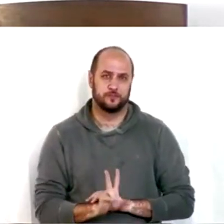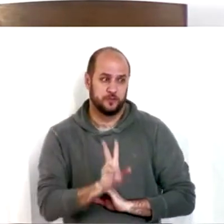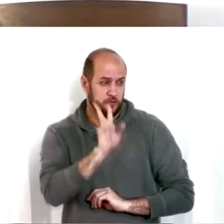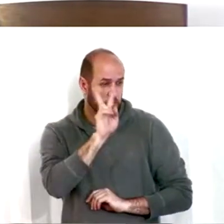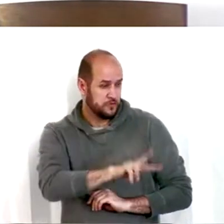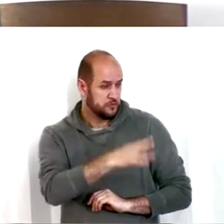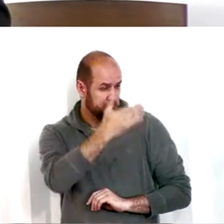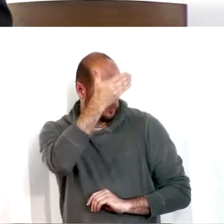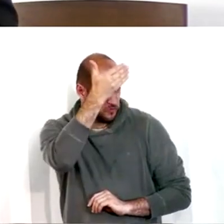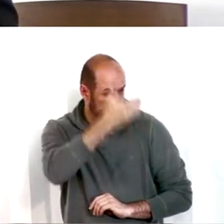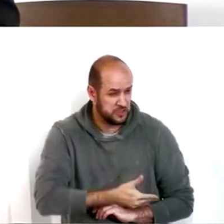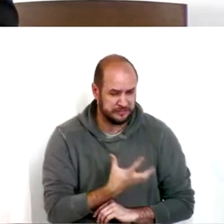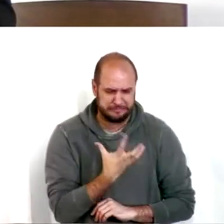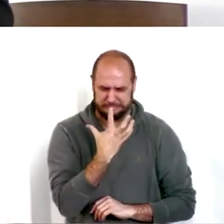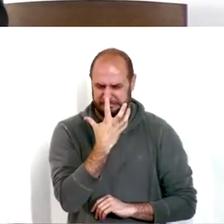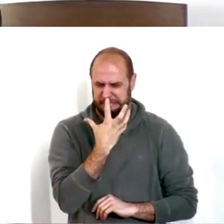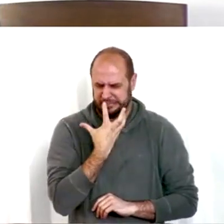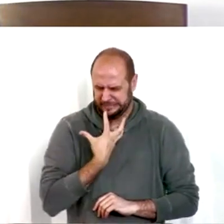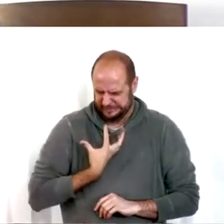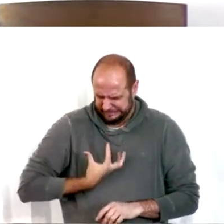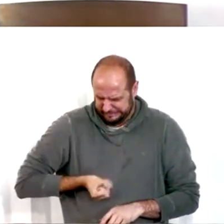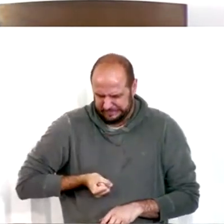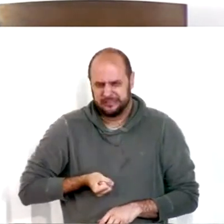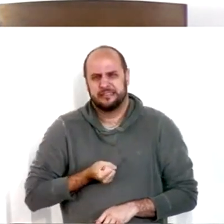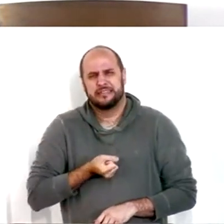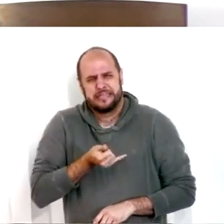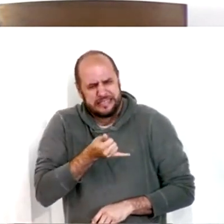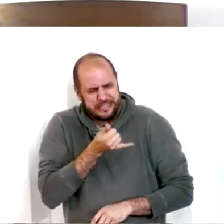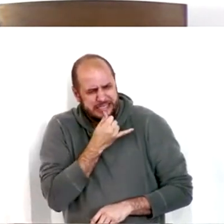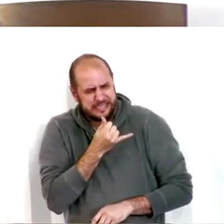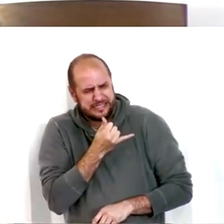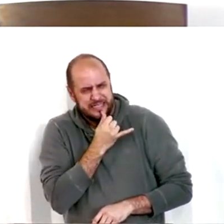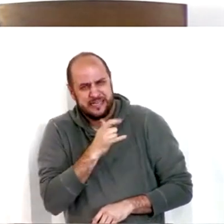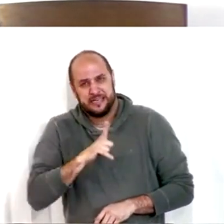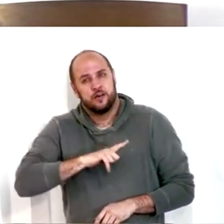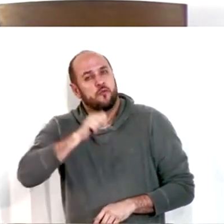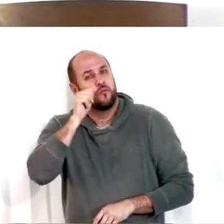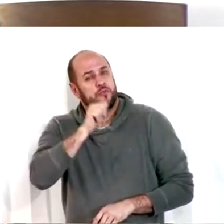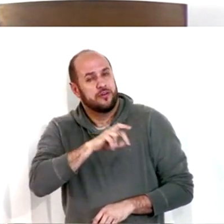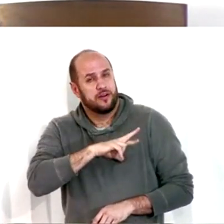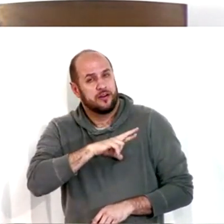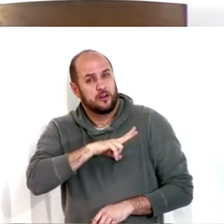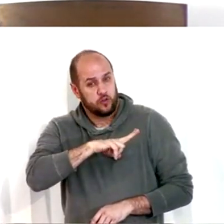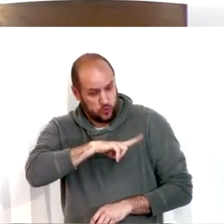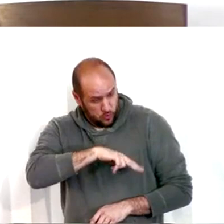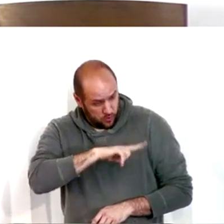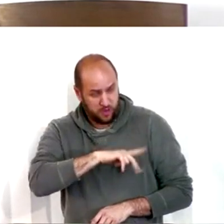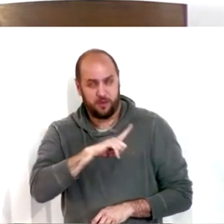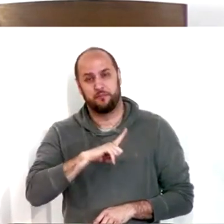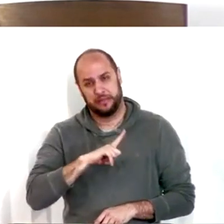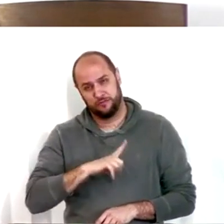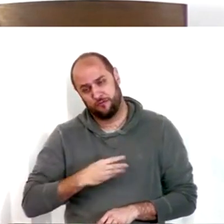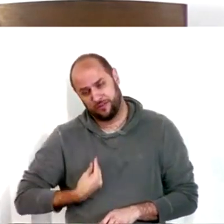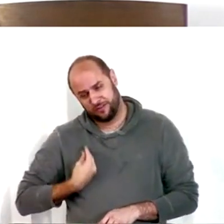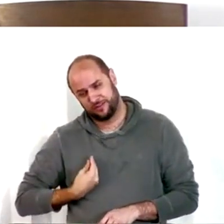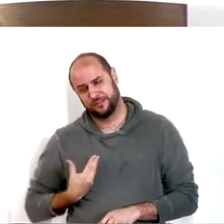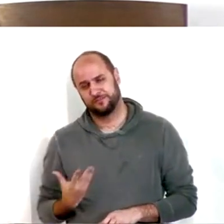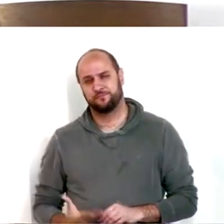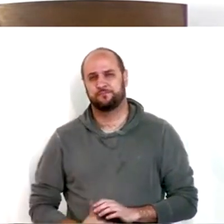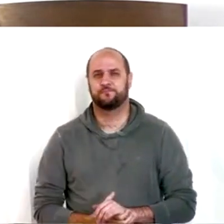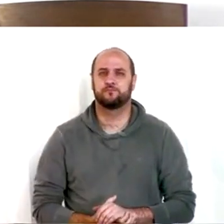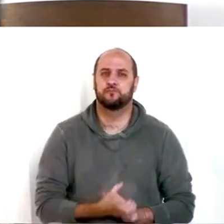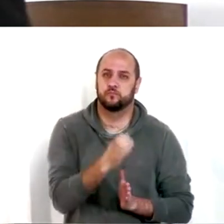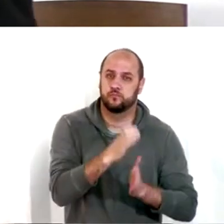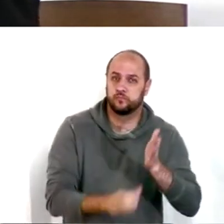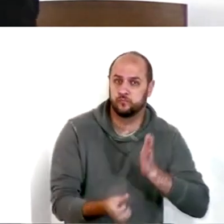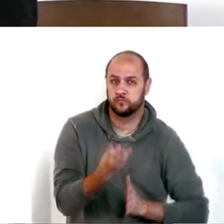amargura e da tristeza enclausurante que Noemi enfrenta. O